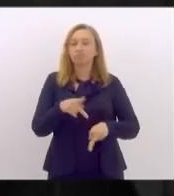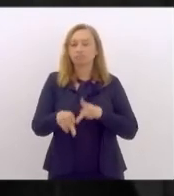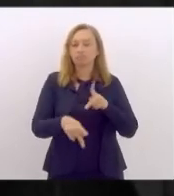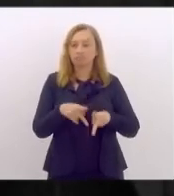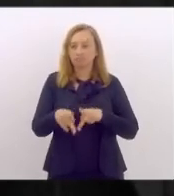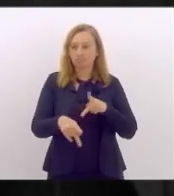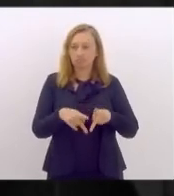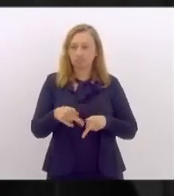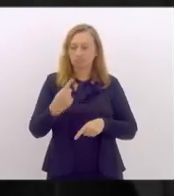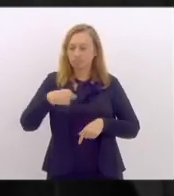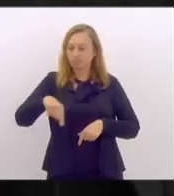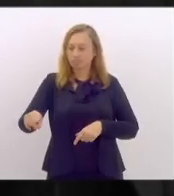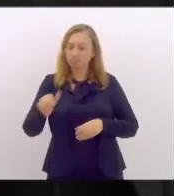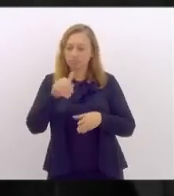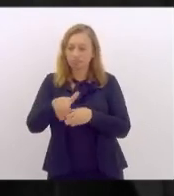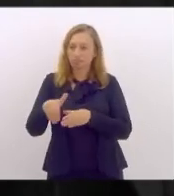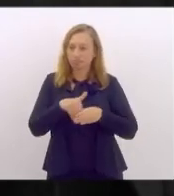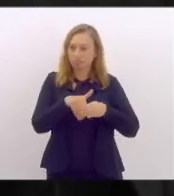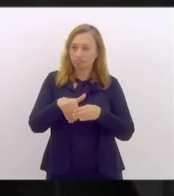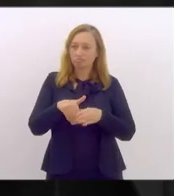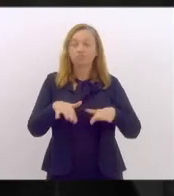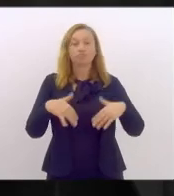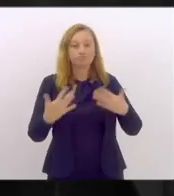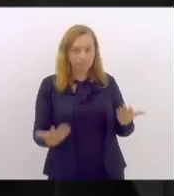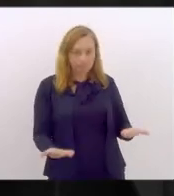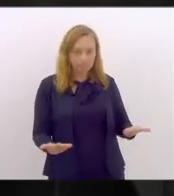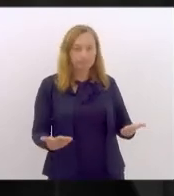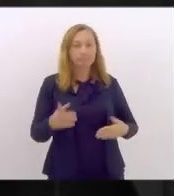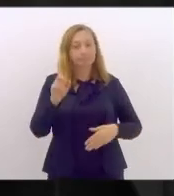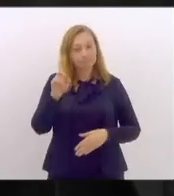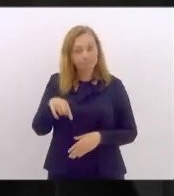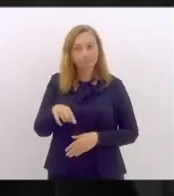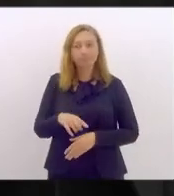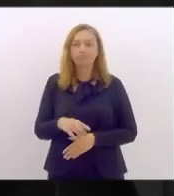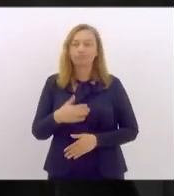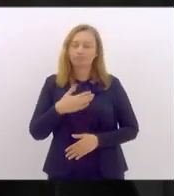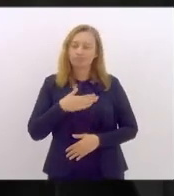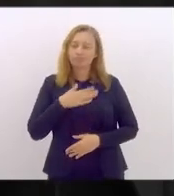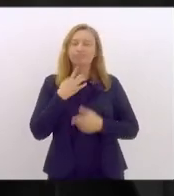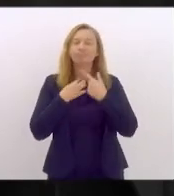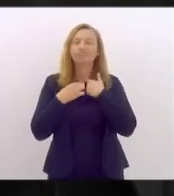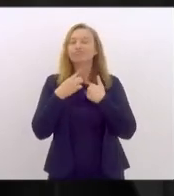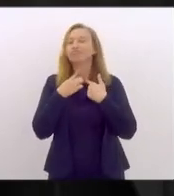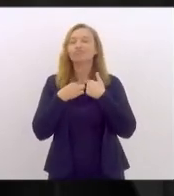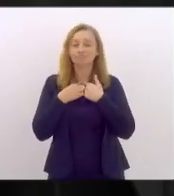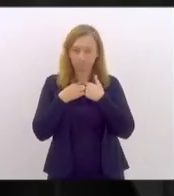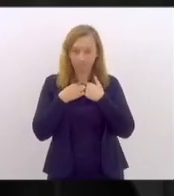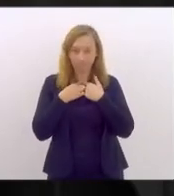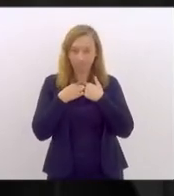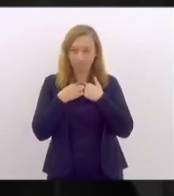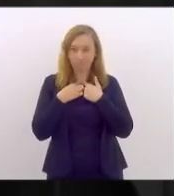ir às urnas Então esse é o meu desejo